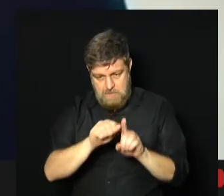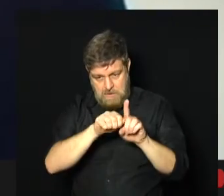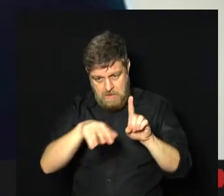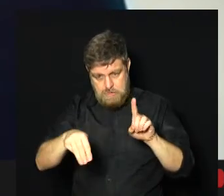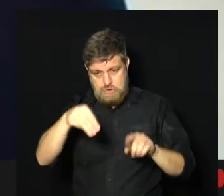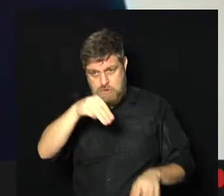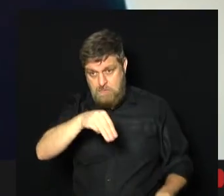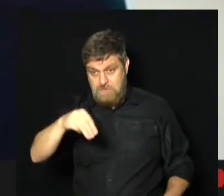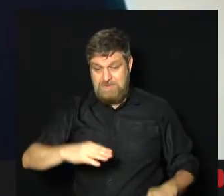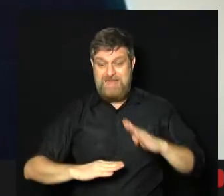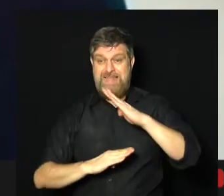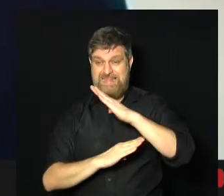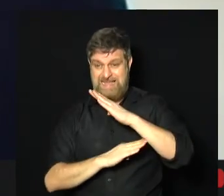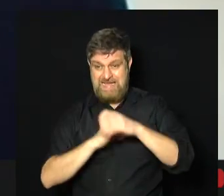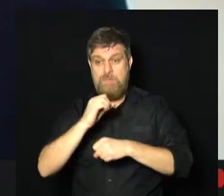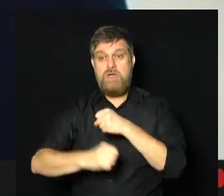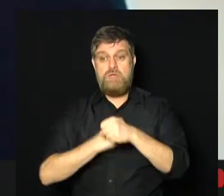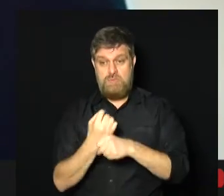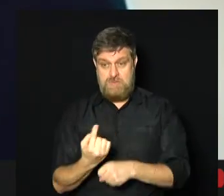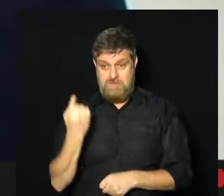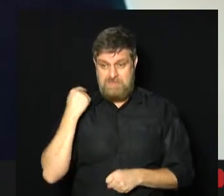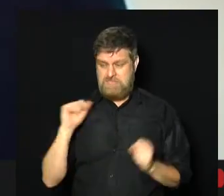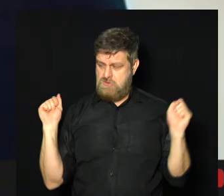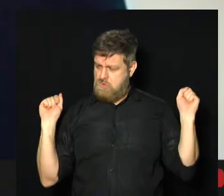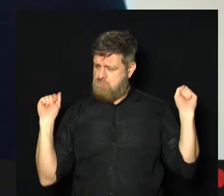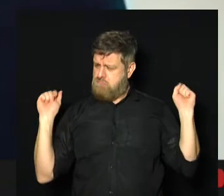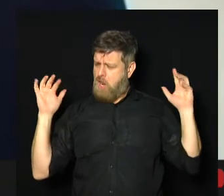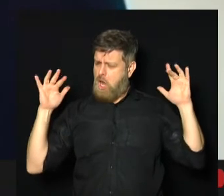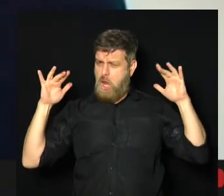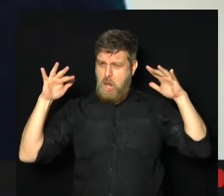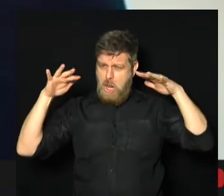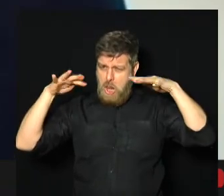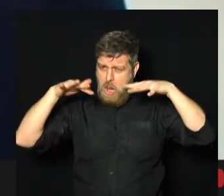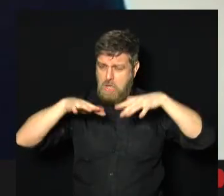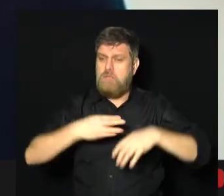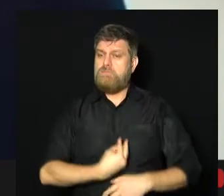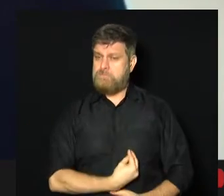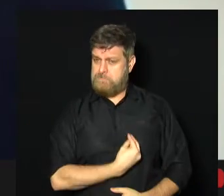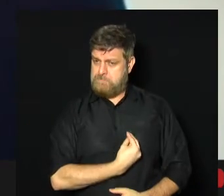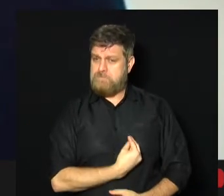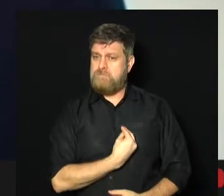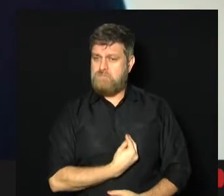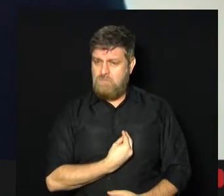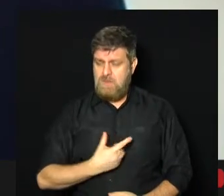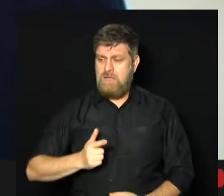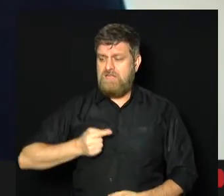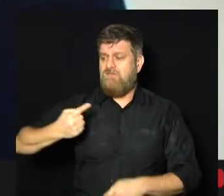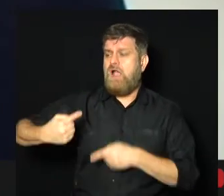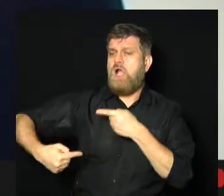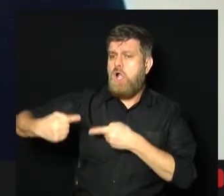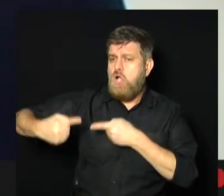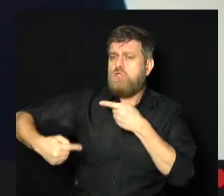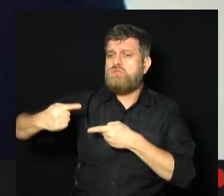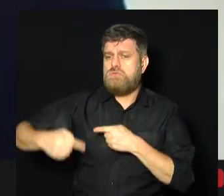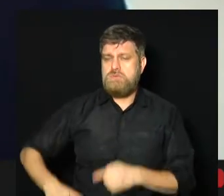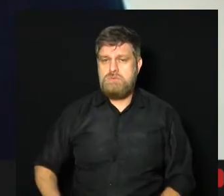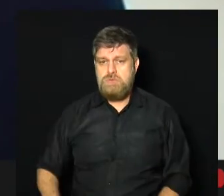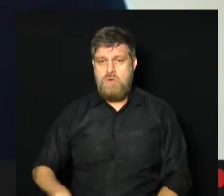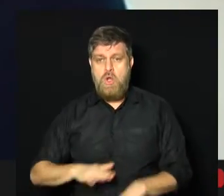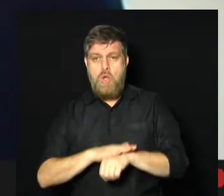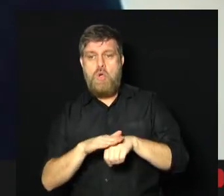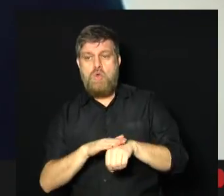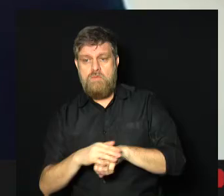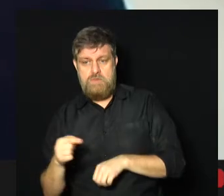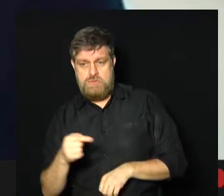monitoras na Câmara no ano passado, em que houve a discussão com o líder do governo,